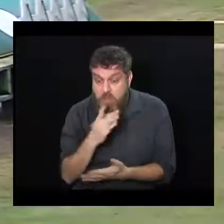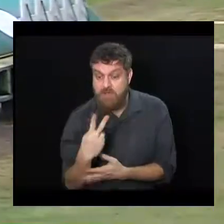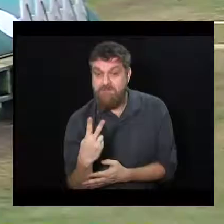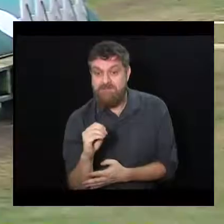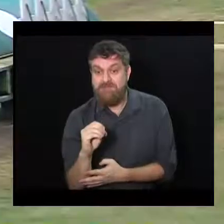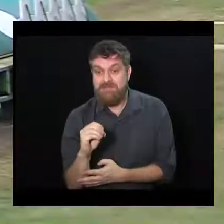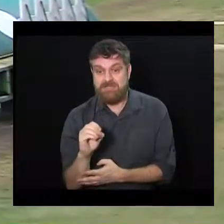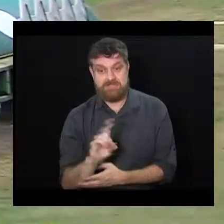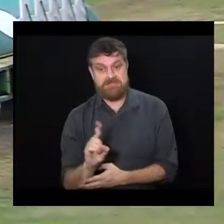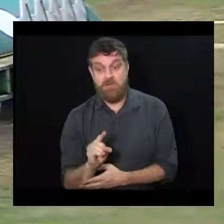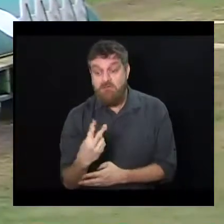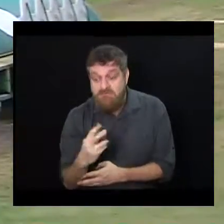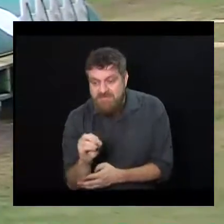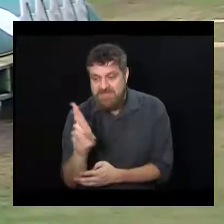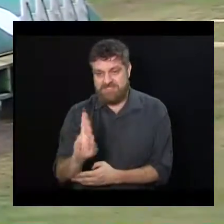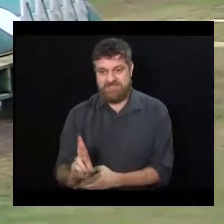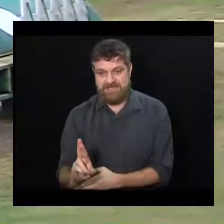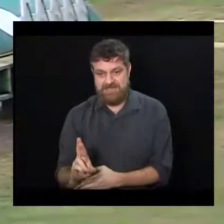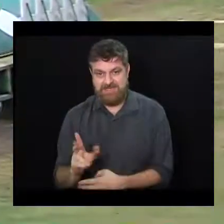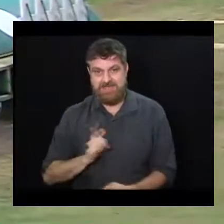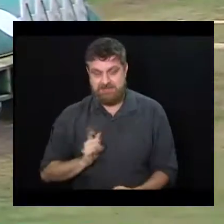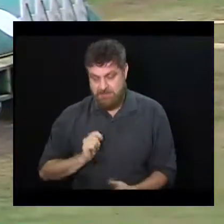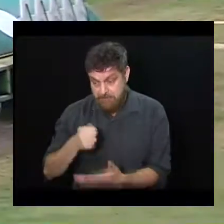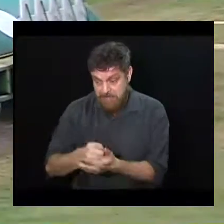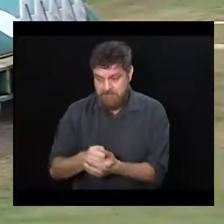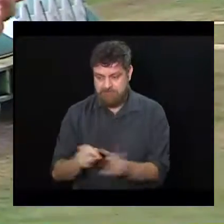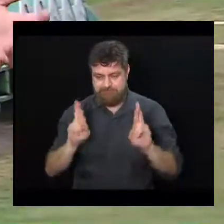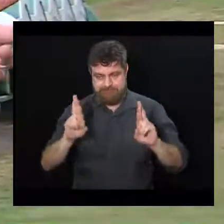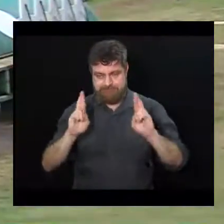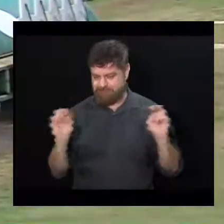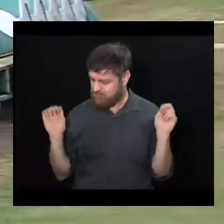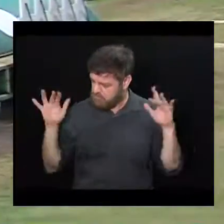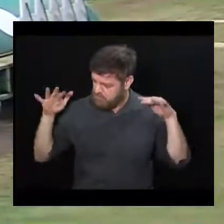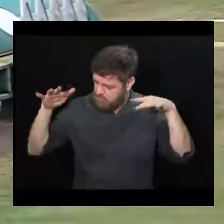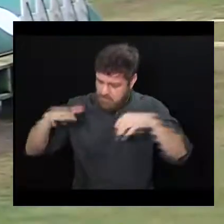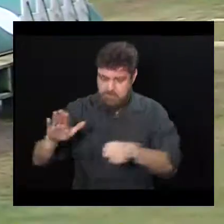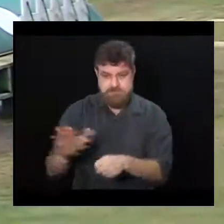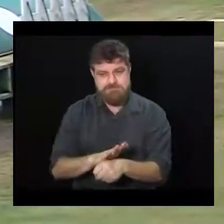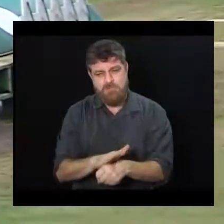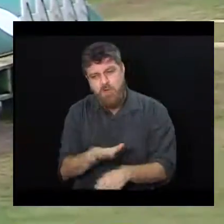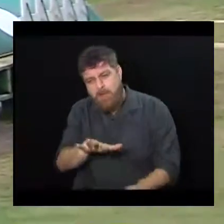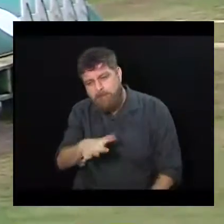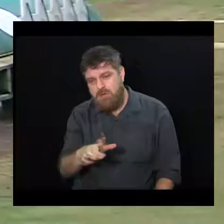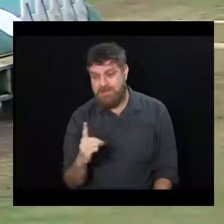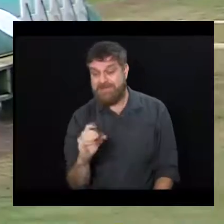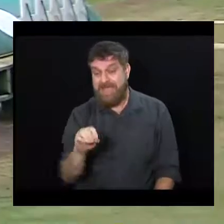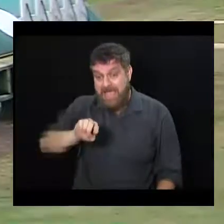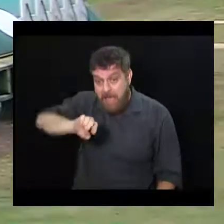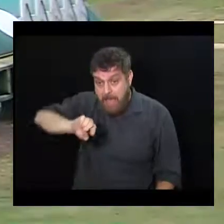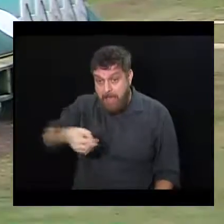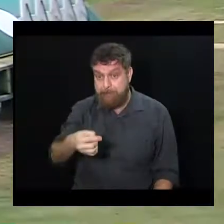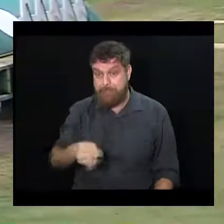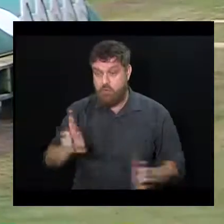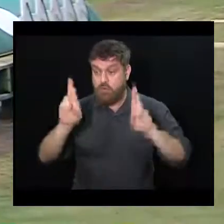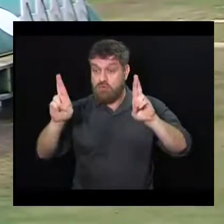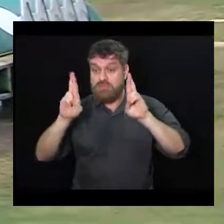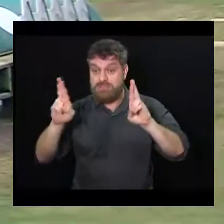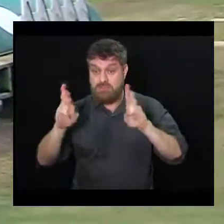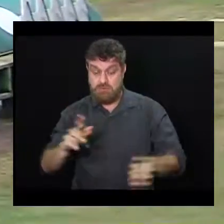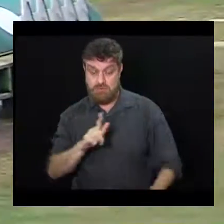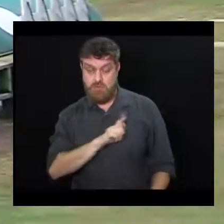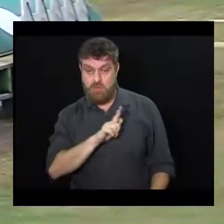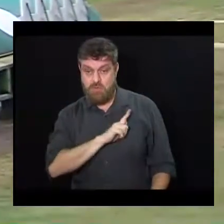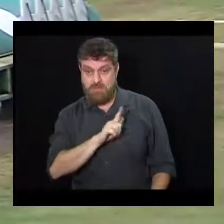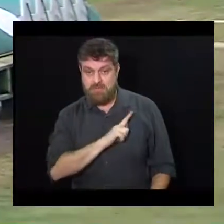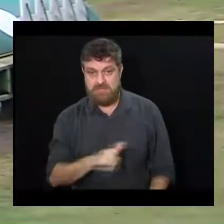Então, a expectativa de um grande público, expectativa, como eu disse, de pelo menos 10 mil torcedores do Guarani aqui no Brinco. O